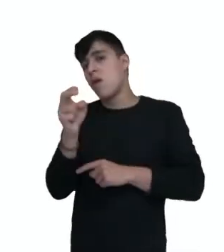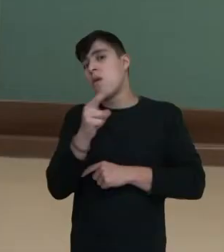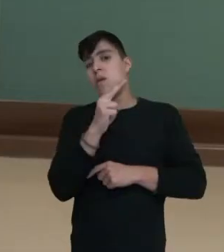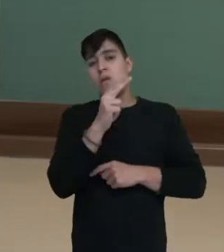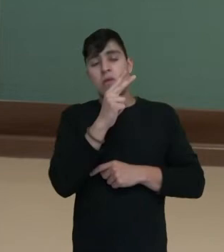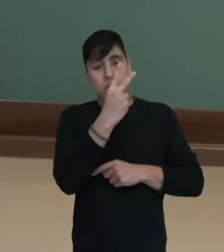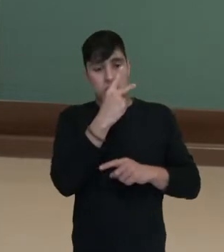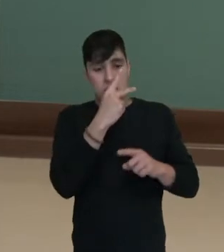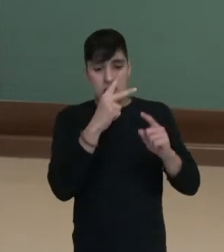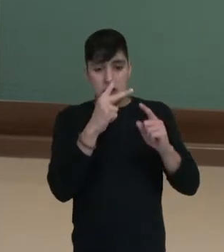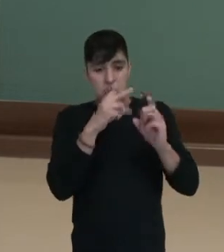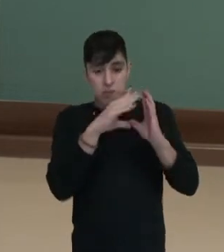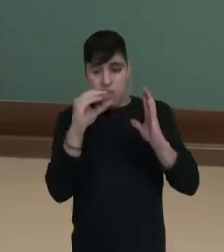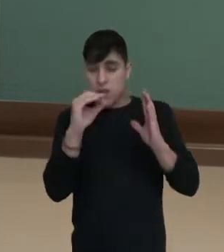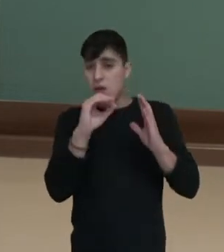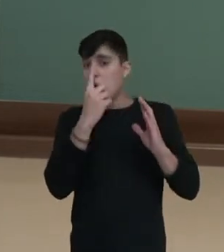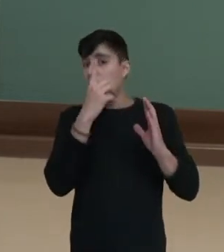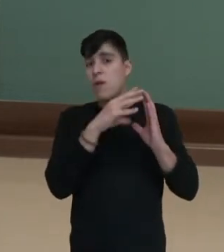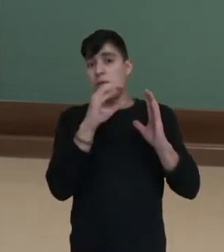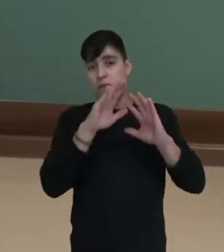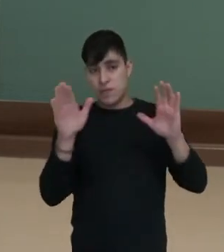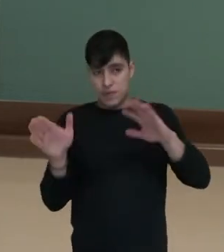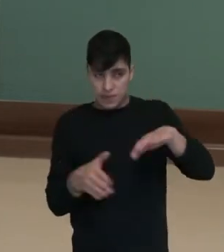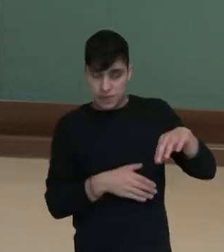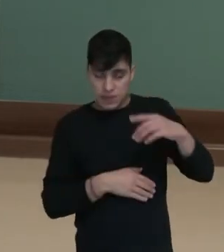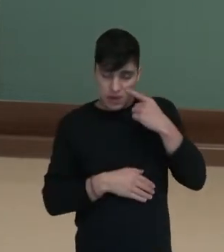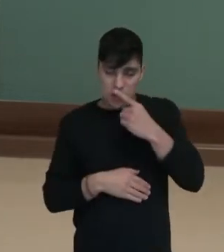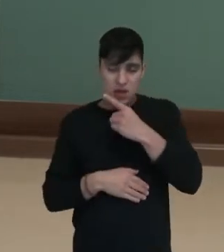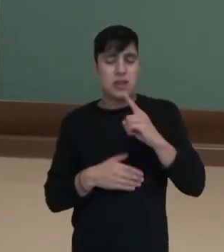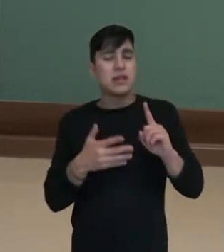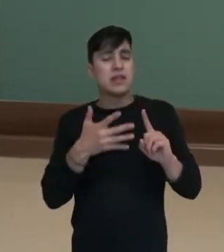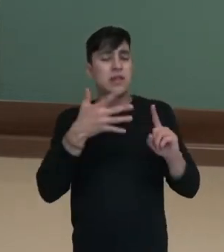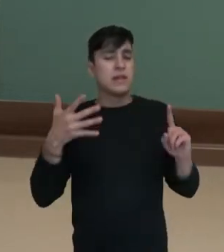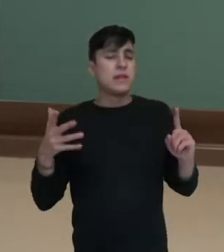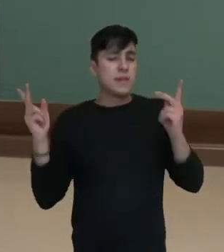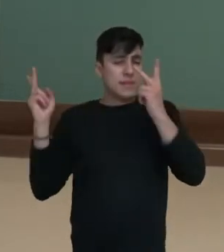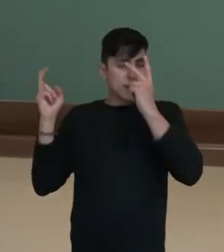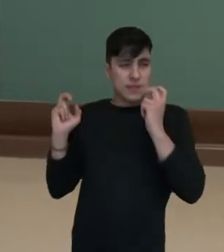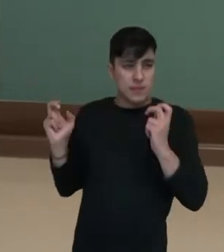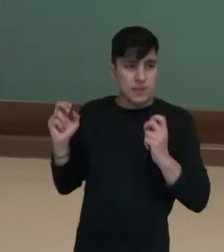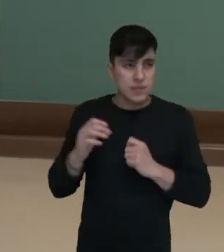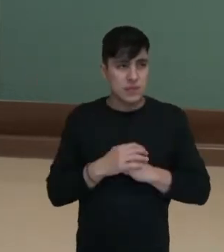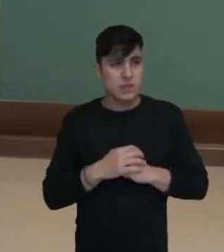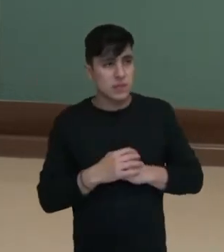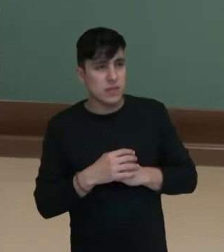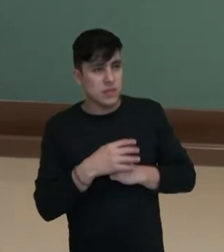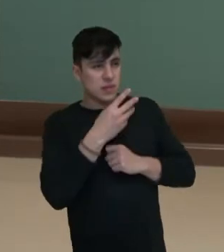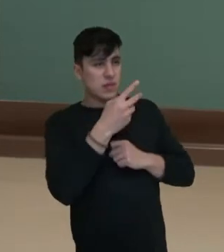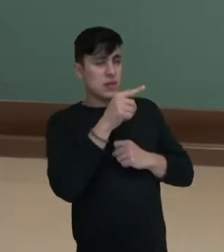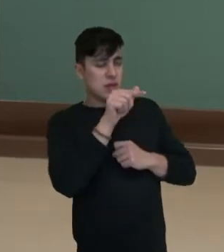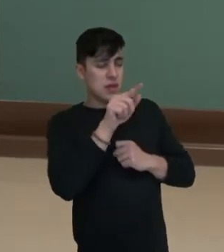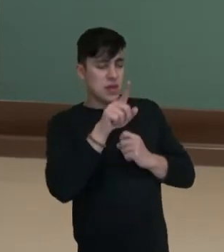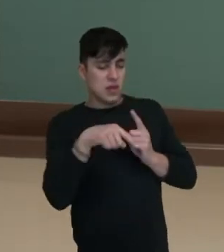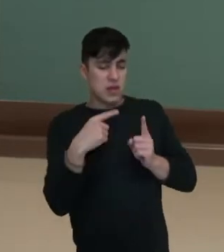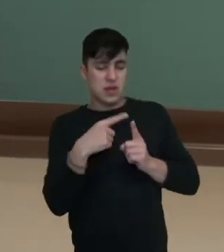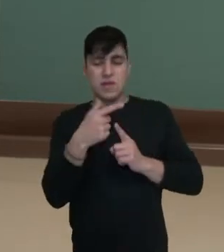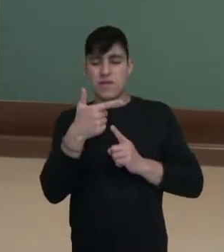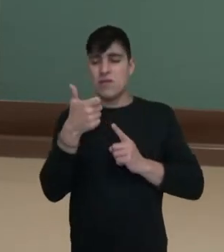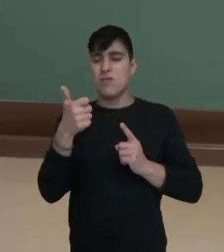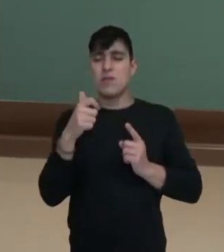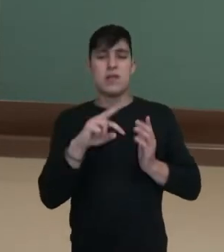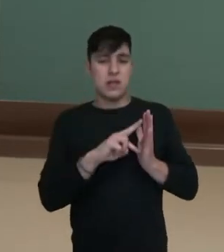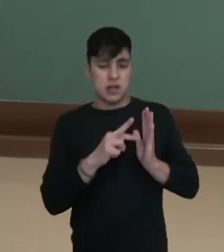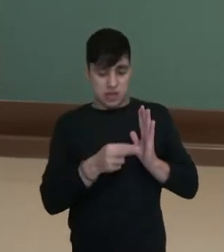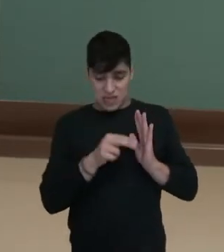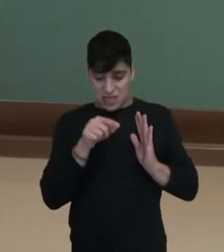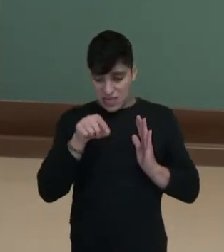ele só tem uma cópia. Nós vamos conhecer algumas síndromes. Observem aqui, ó, cariótipo 47 mais 21. O que significa? Que